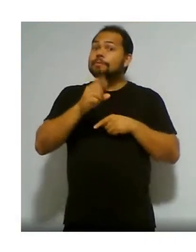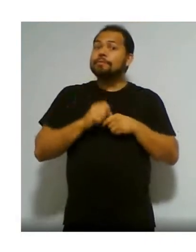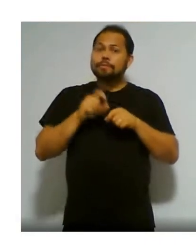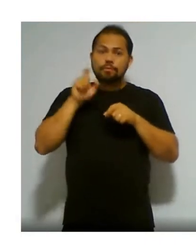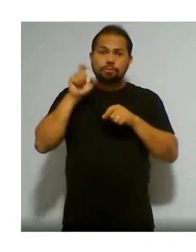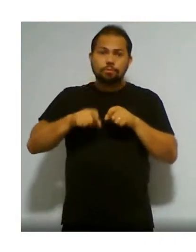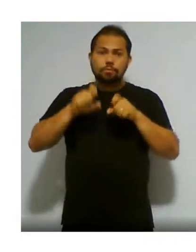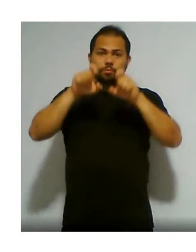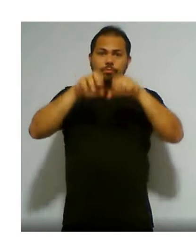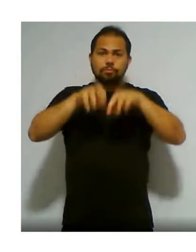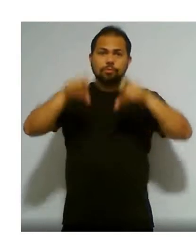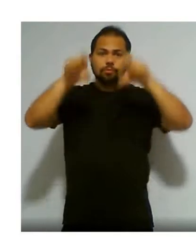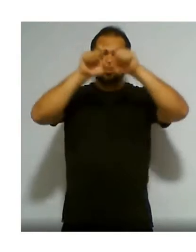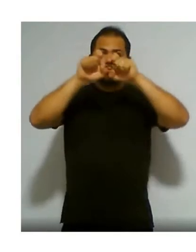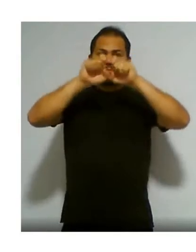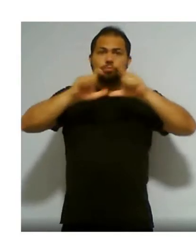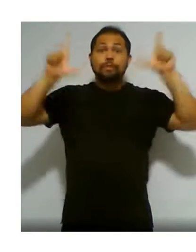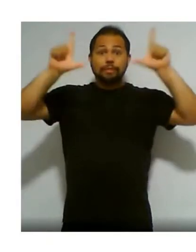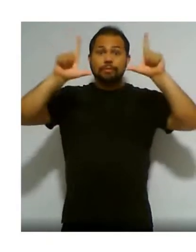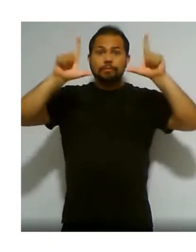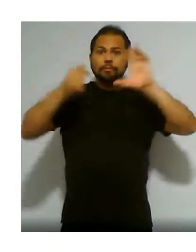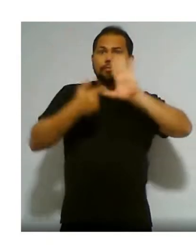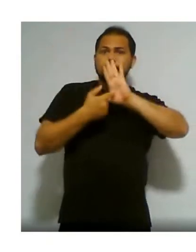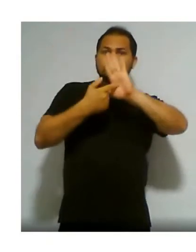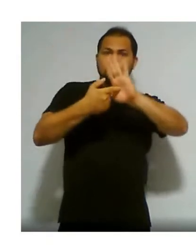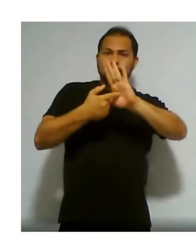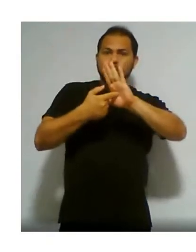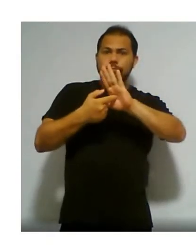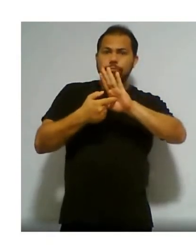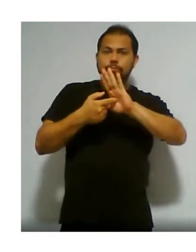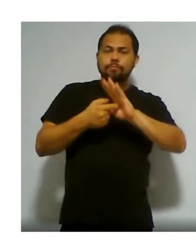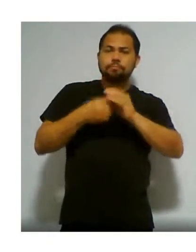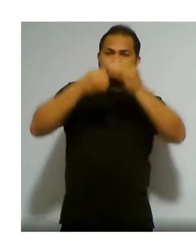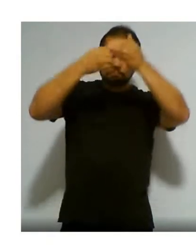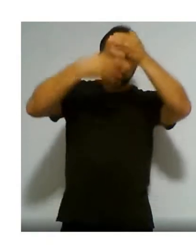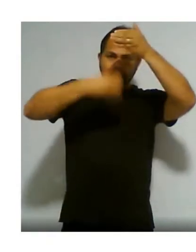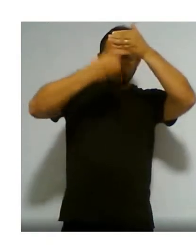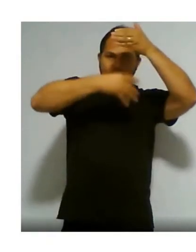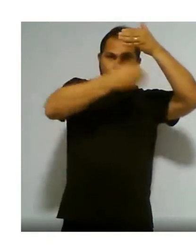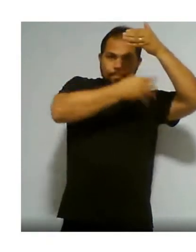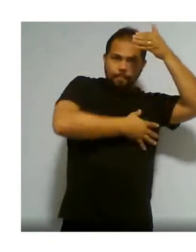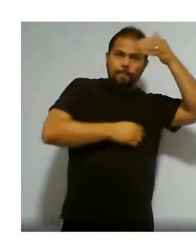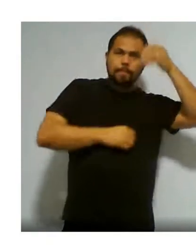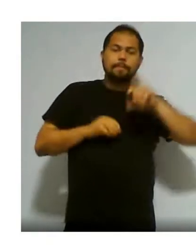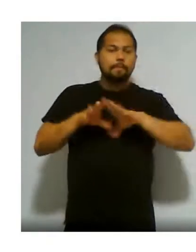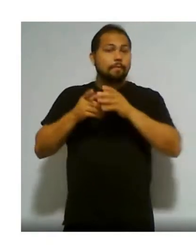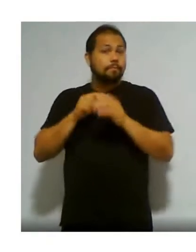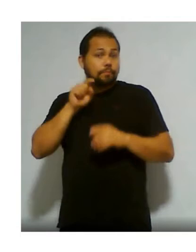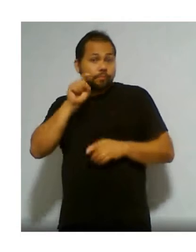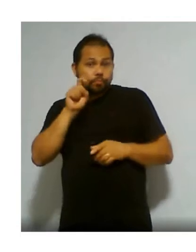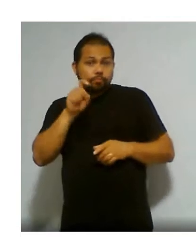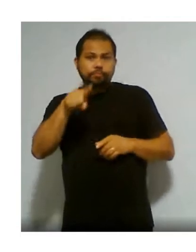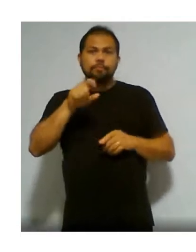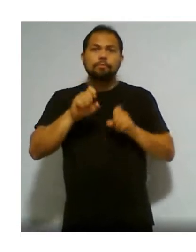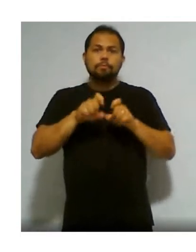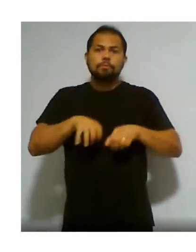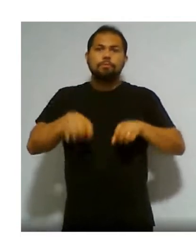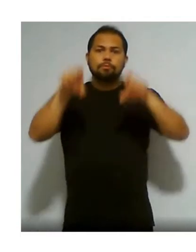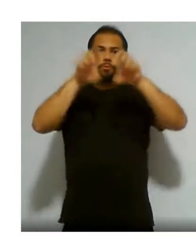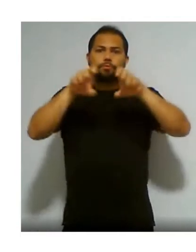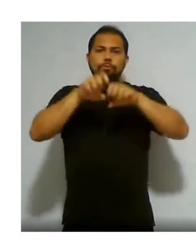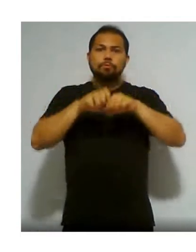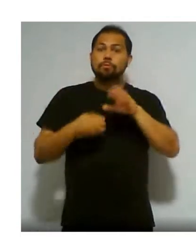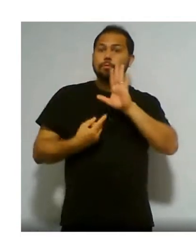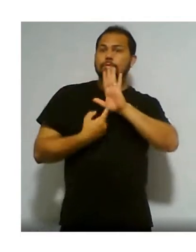encontra salvo em uma memória permanente, que é o HD. Quando você liga o computador, parte do sistema operacional, a parte central do